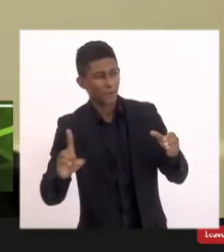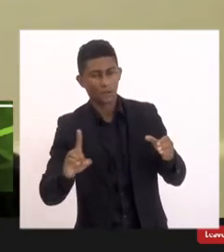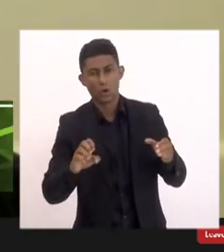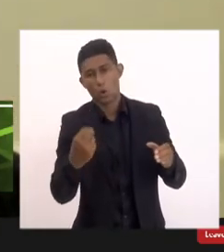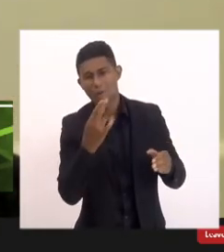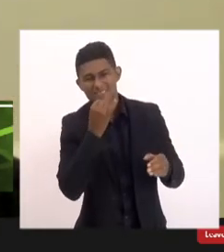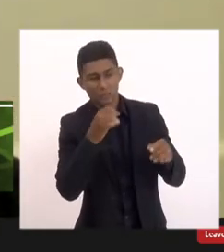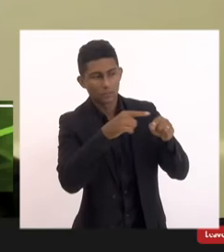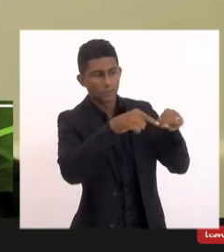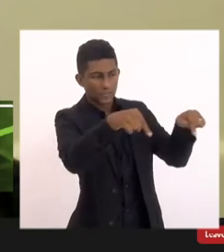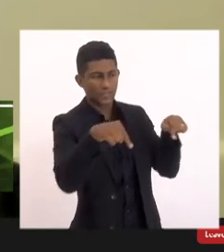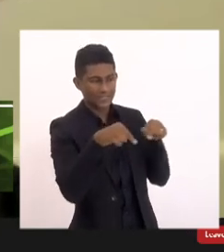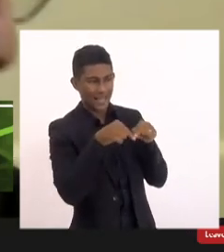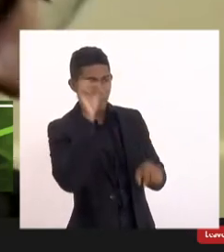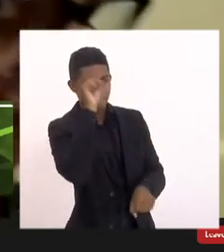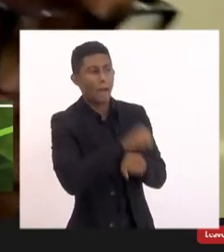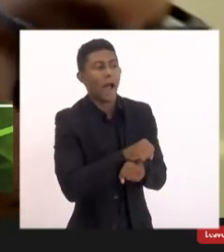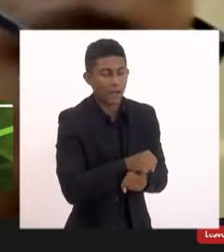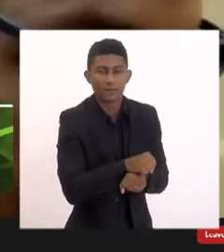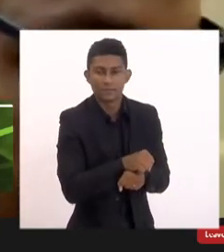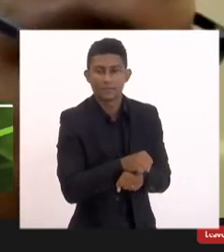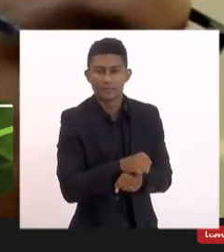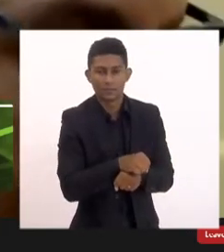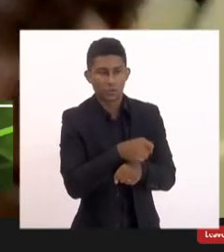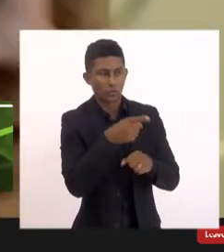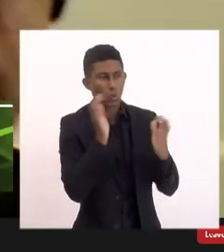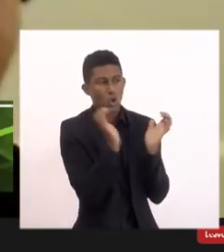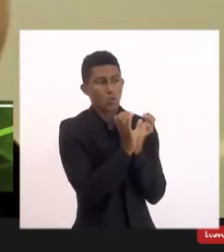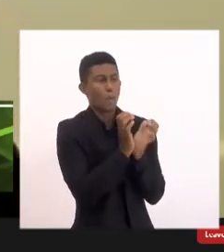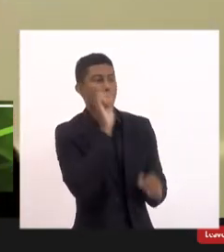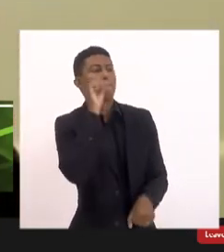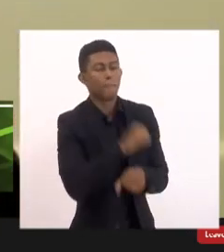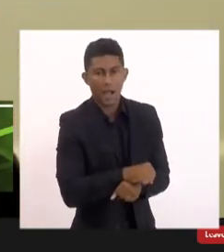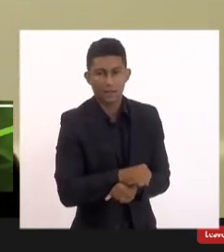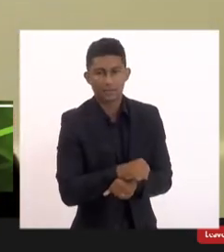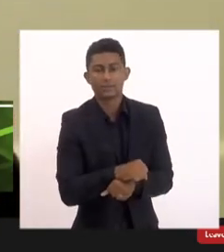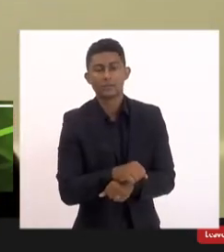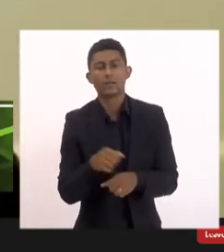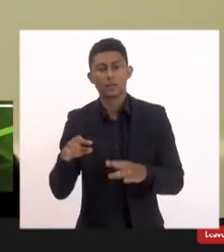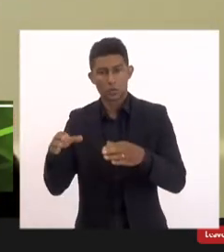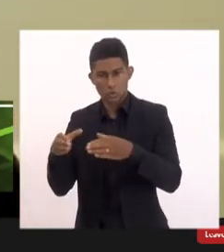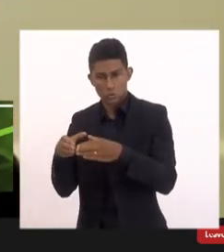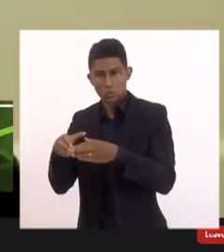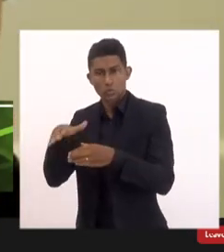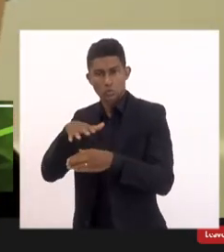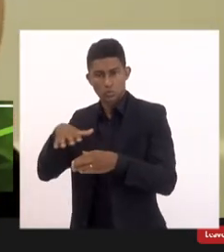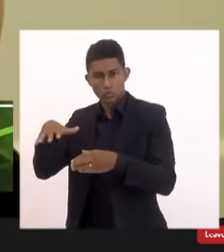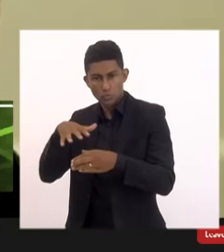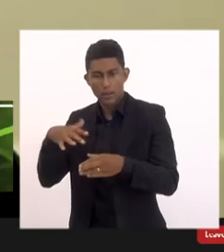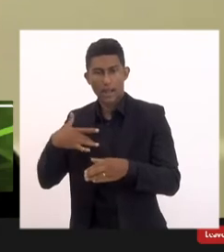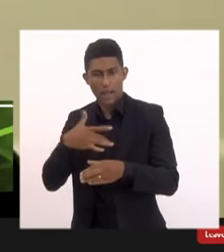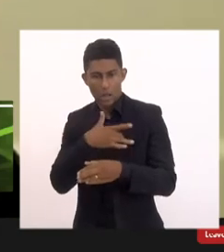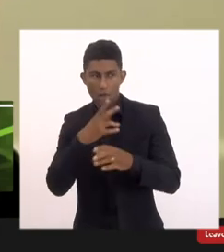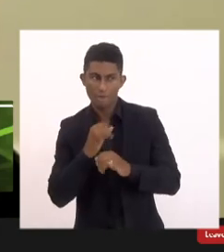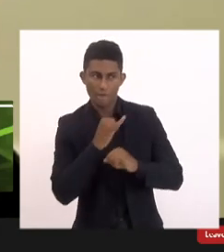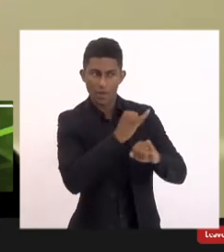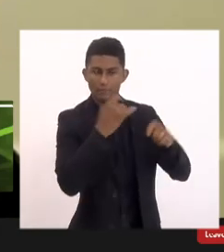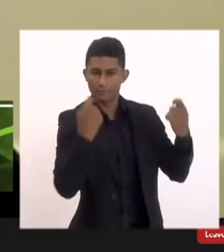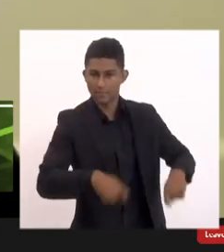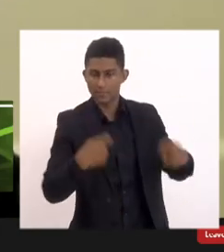sala, suspensão daquela turma e conduzir o assunto. Então, assim, não é um procedimento simples,